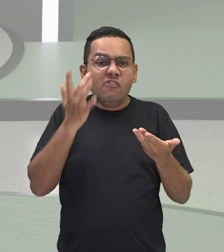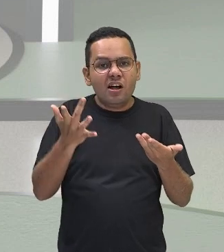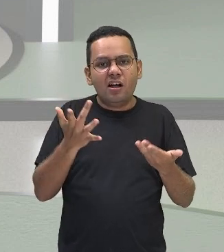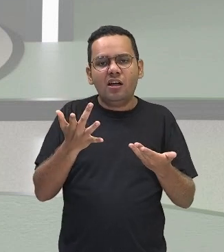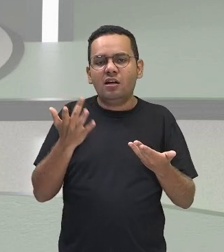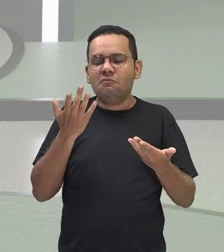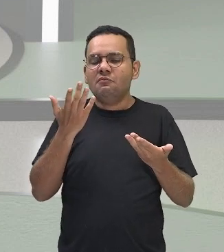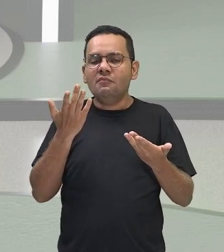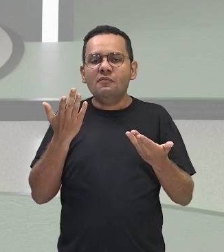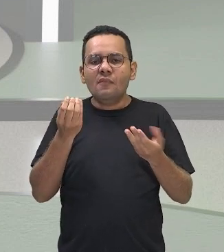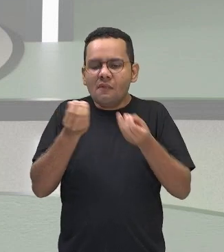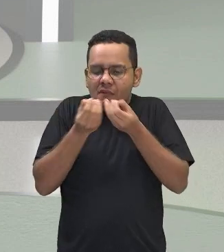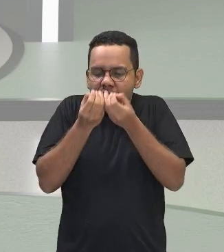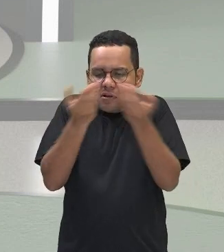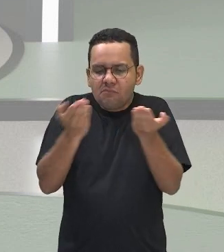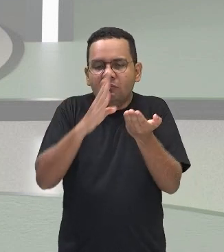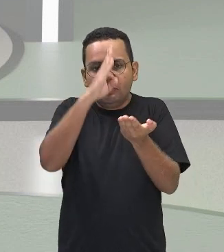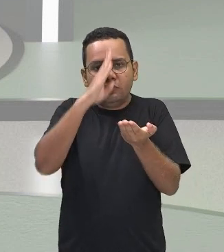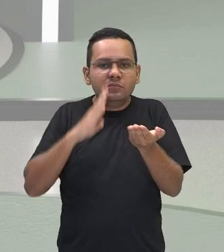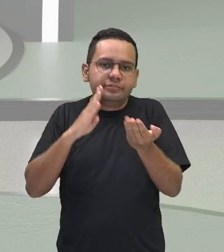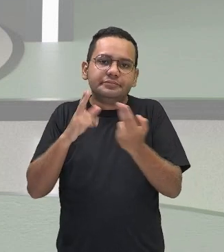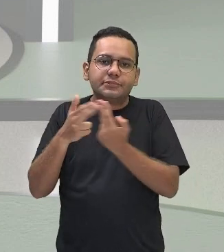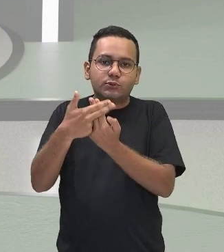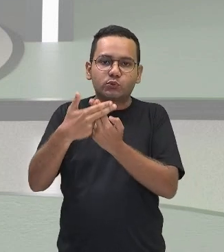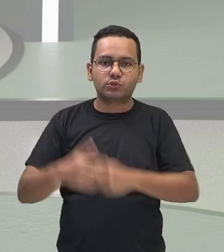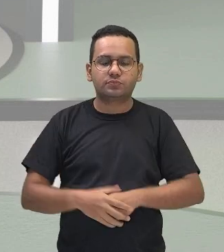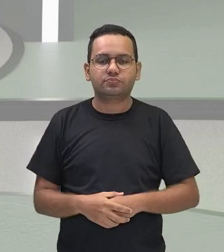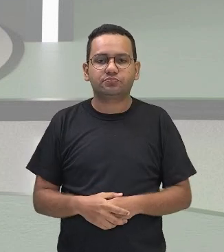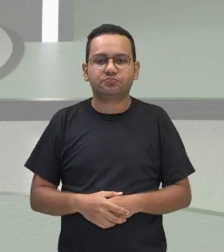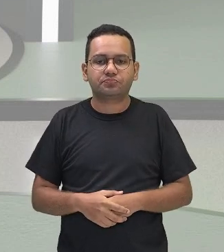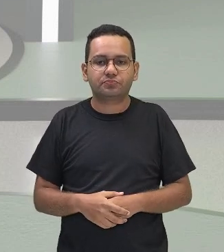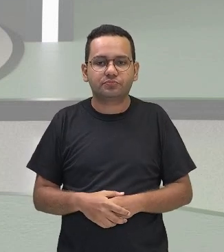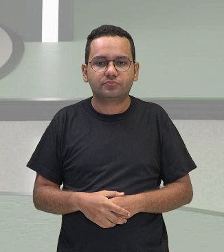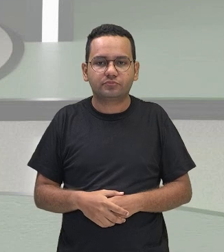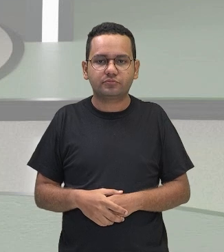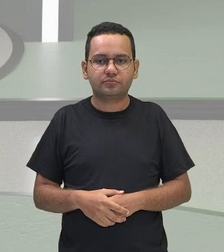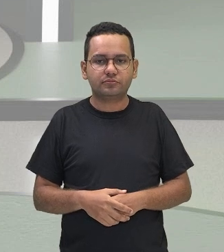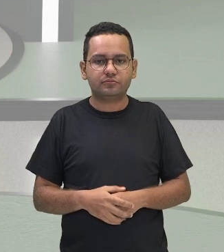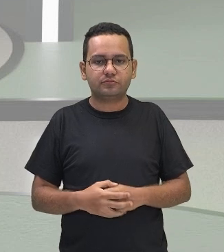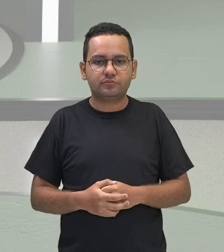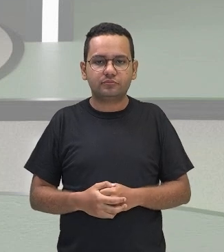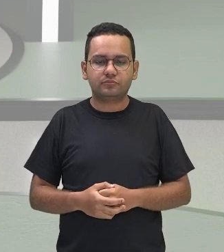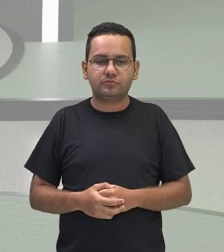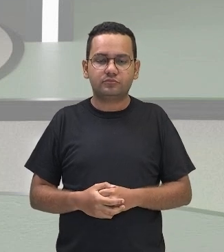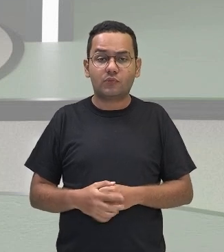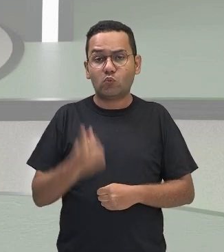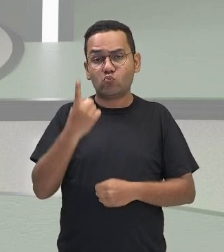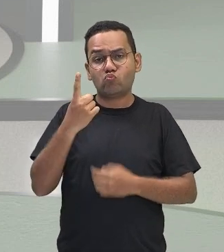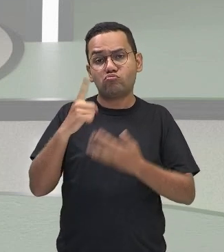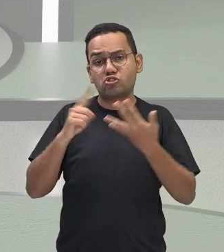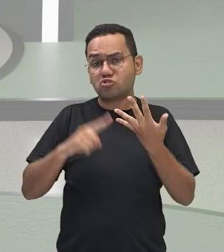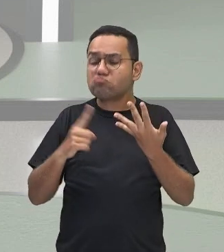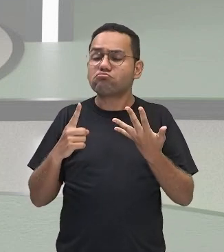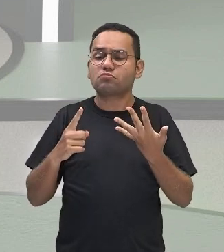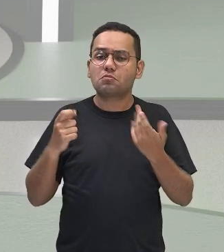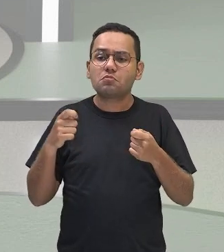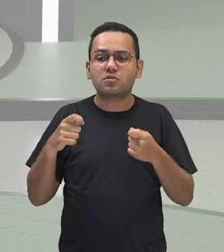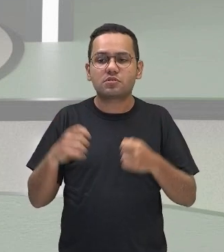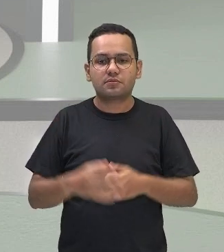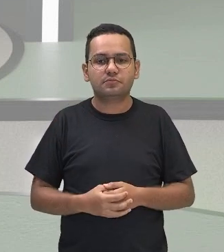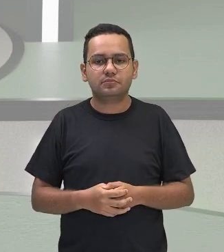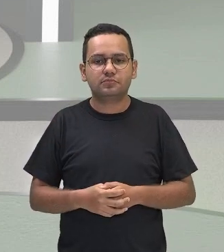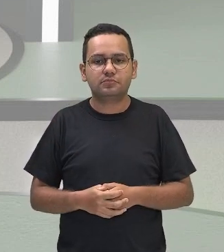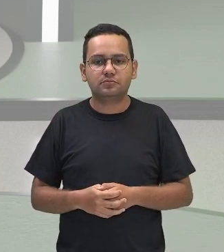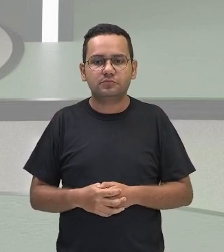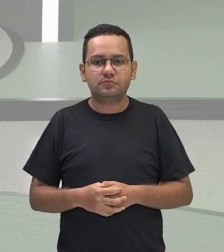né, são distribuídos gratuitamente pelo Sistema Único de Saúde, certo? Esse aí também é um método muito empregado, mas não é mais